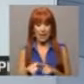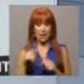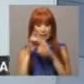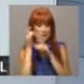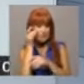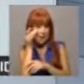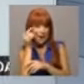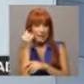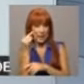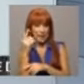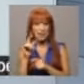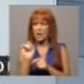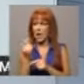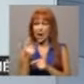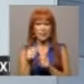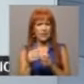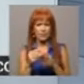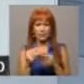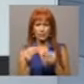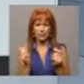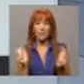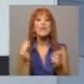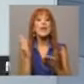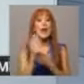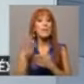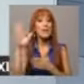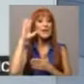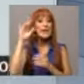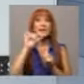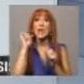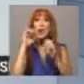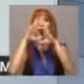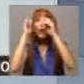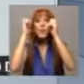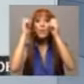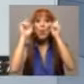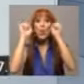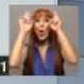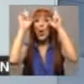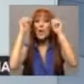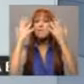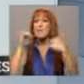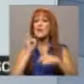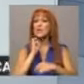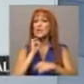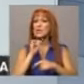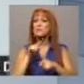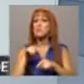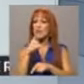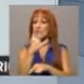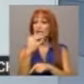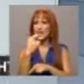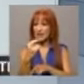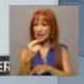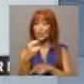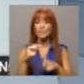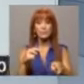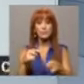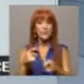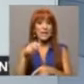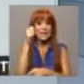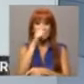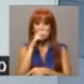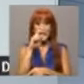o nevoeiro, rapidamente a levantar e a partir da tarde o céu pouco nublado ao limpo. Mesmo assim, Leiria apenas chegará aos 23 graus, Santarém